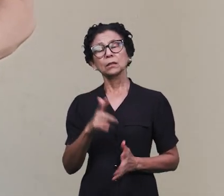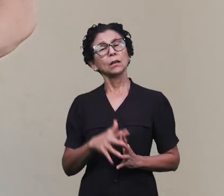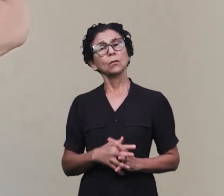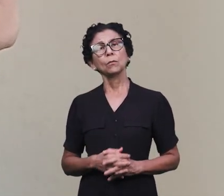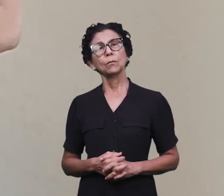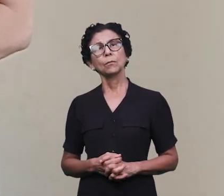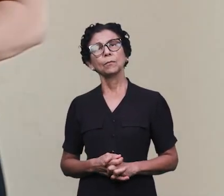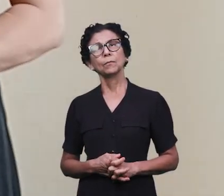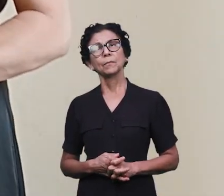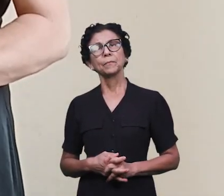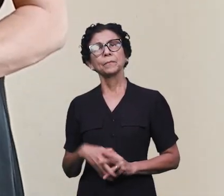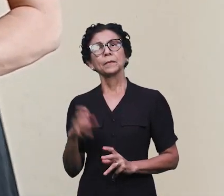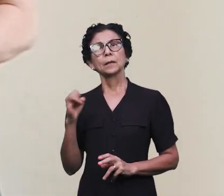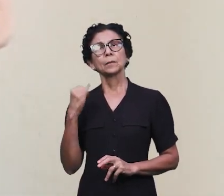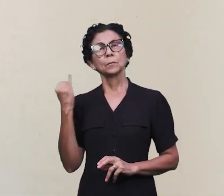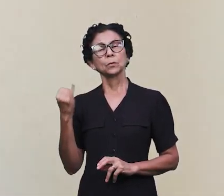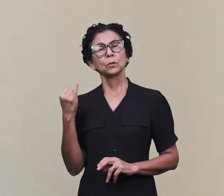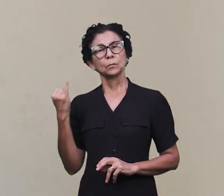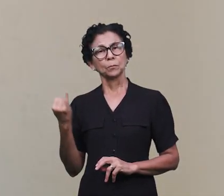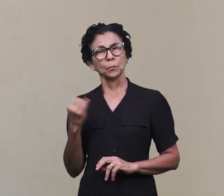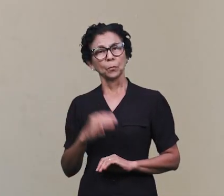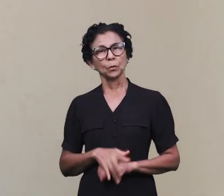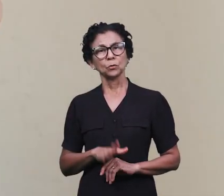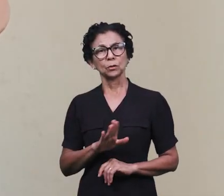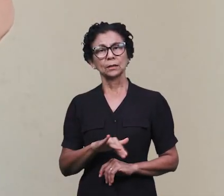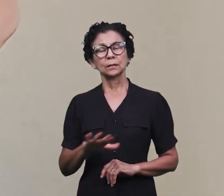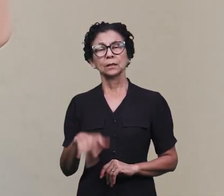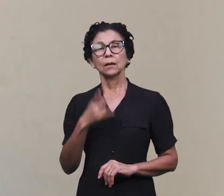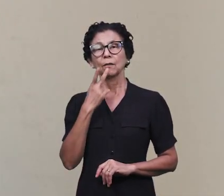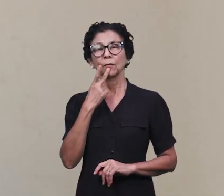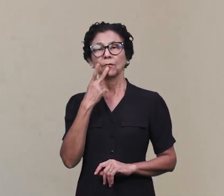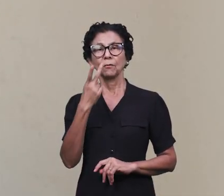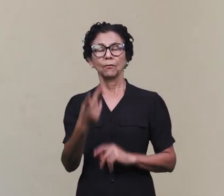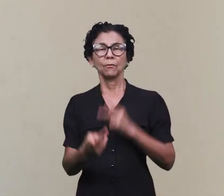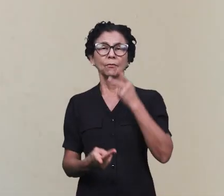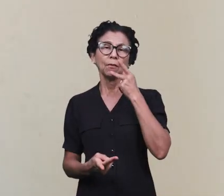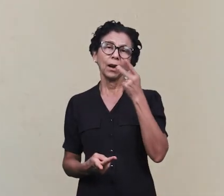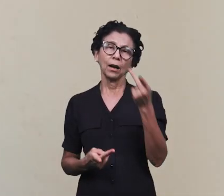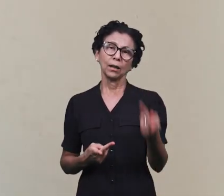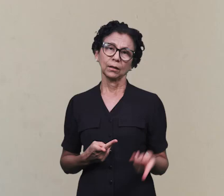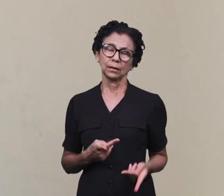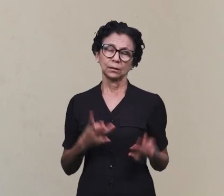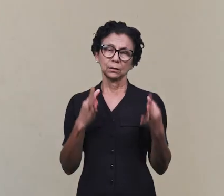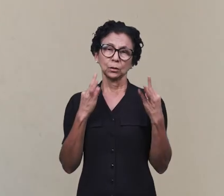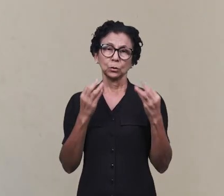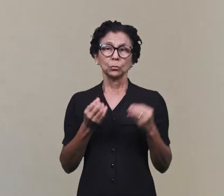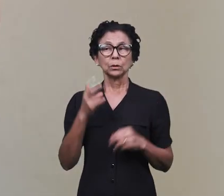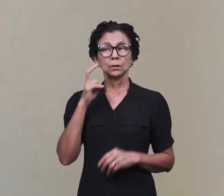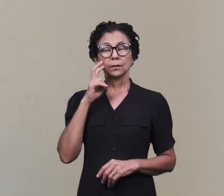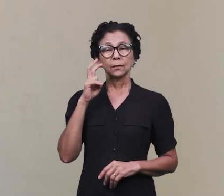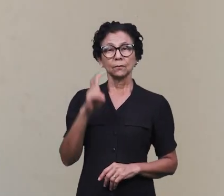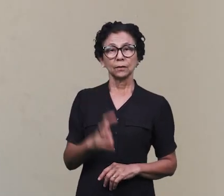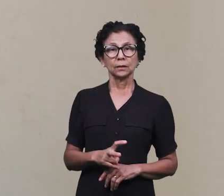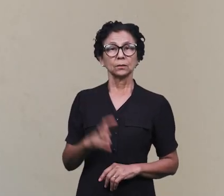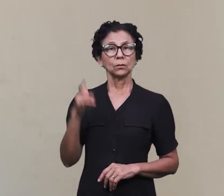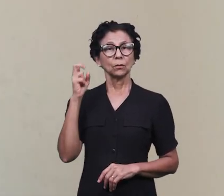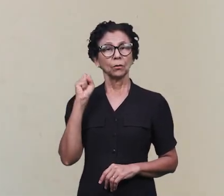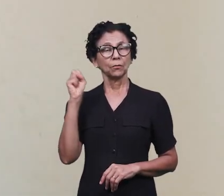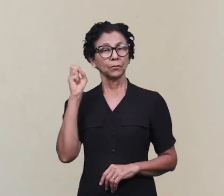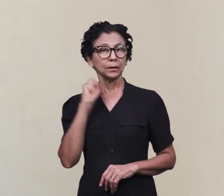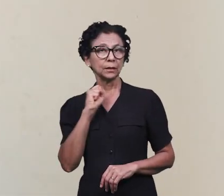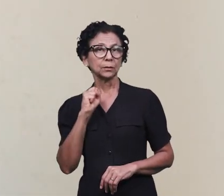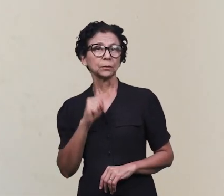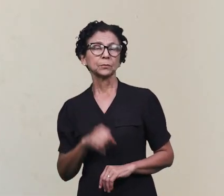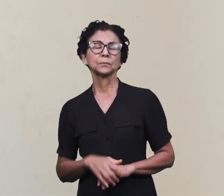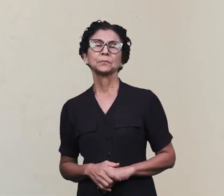crianças, que é muito importante que as crianças falem do que elas têm visto, ouvido e guardado. Então,